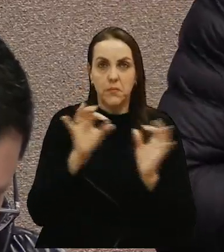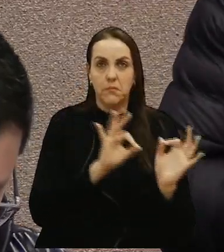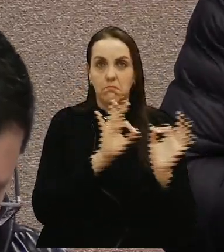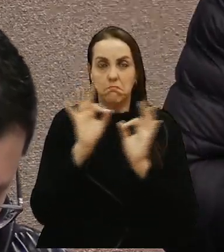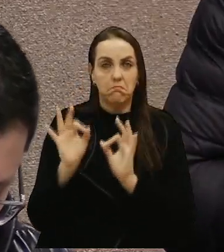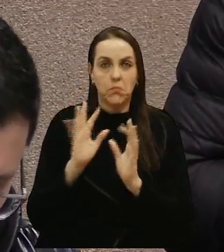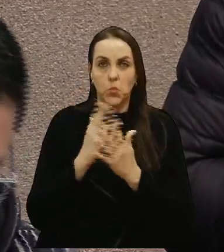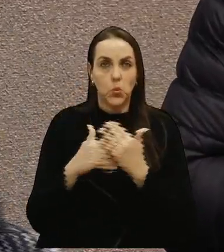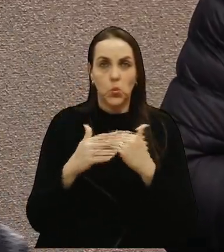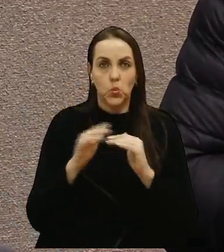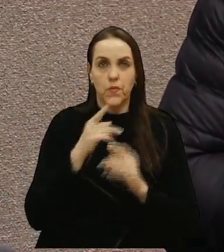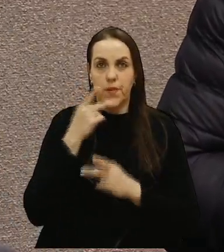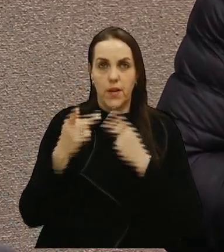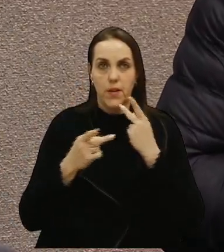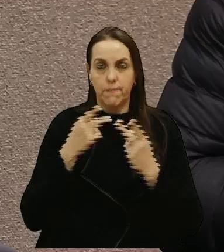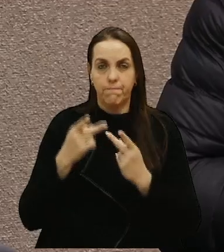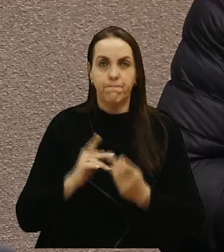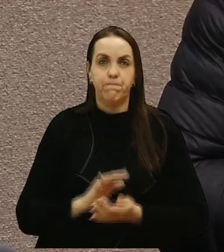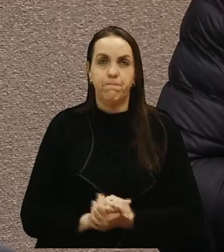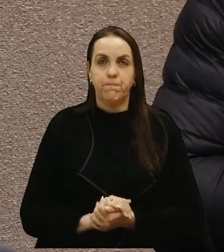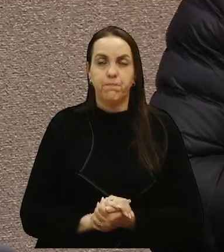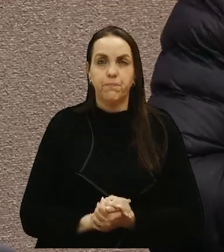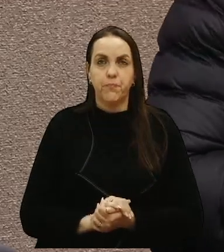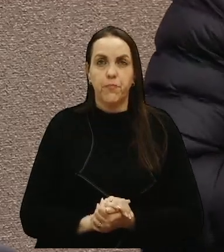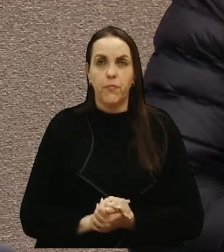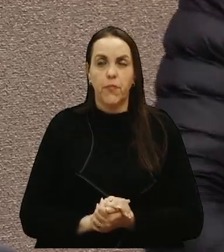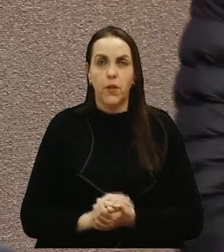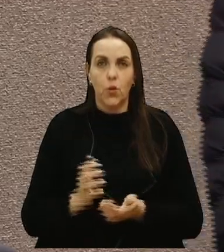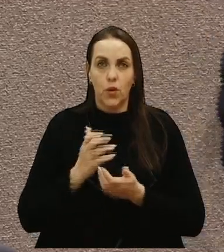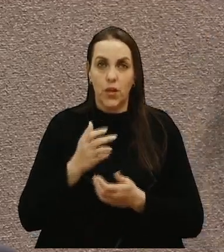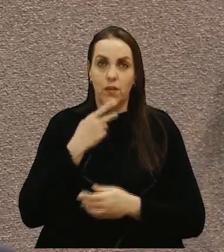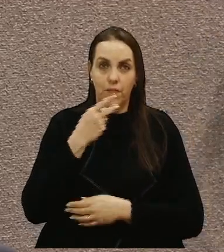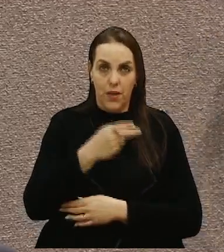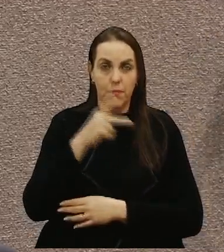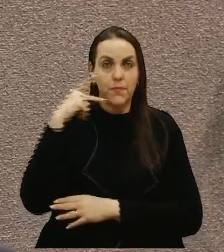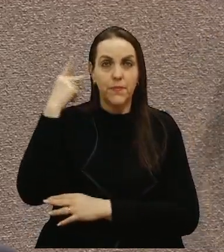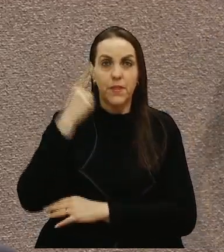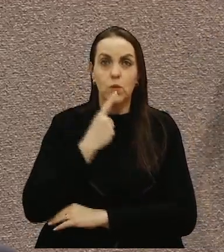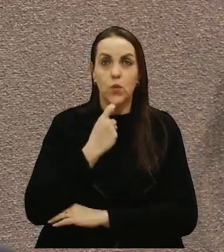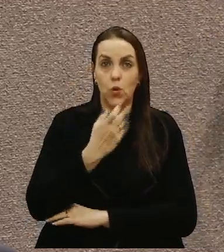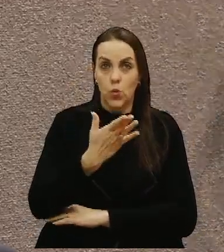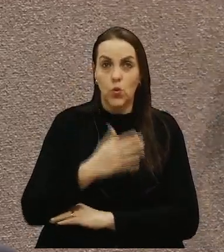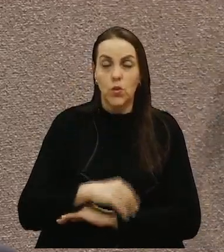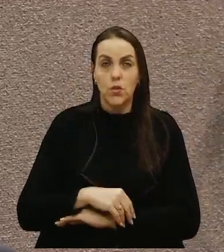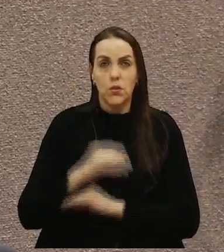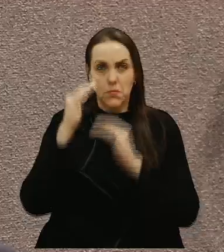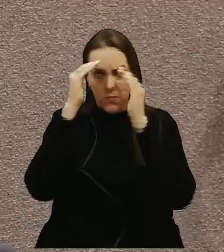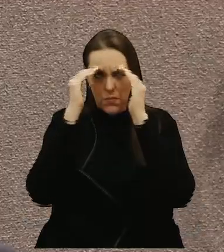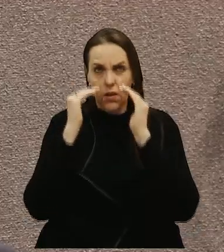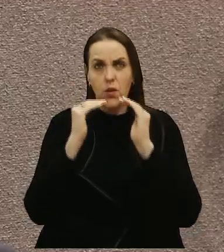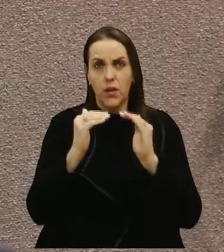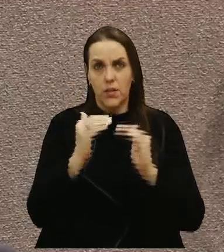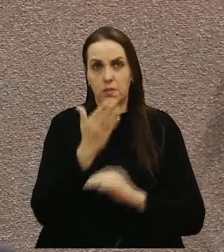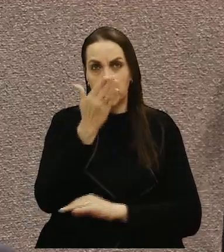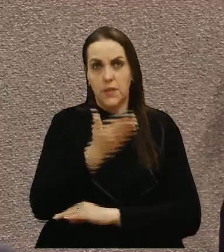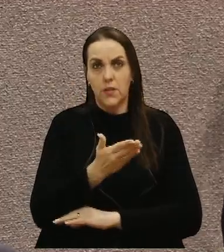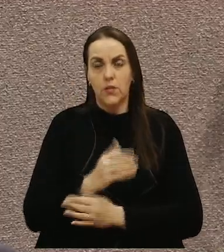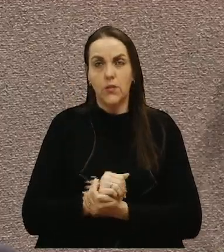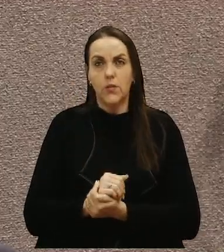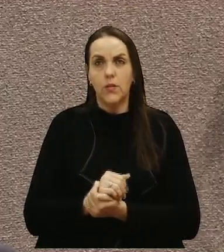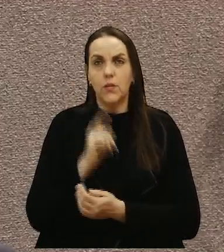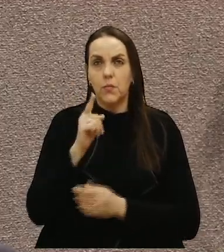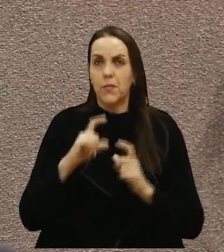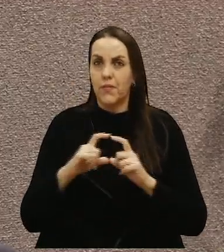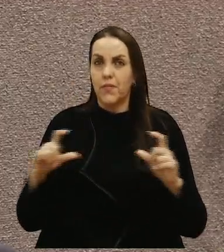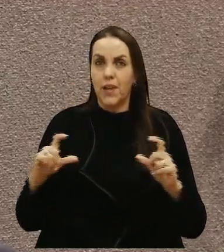foi falado. E eu queria dizer para a senhora, vereadora Rose, com todo o respeito que eu tenho pela senhora, a senhora falou uma frase